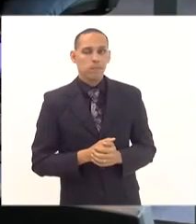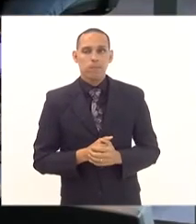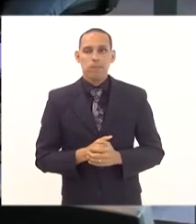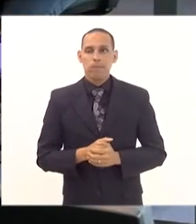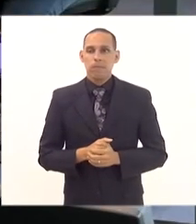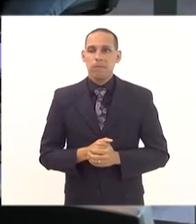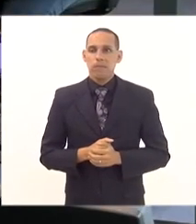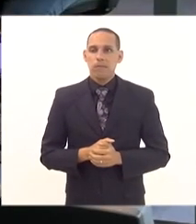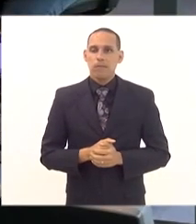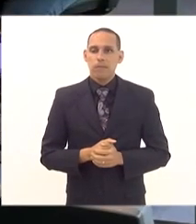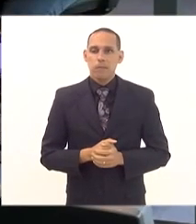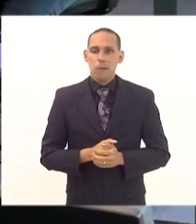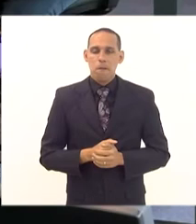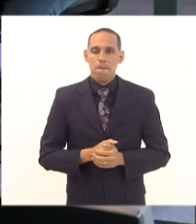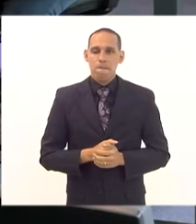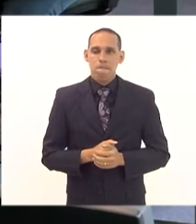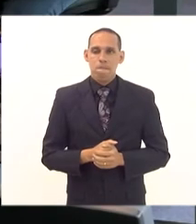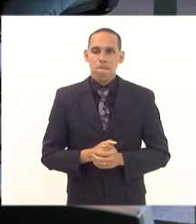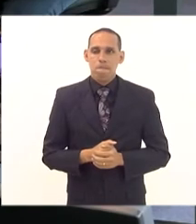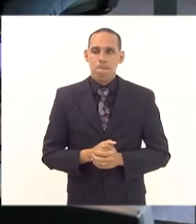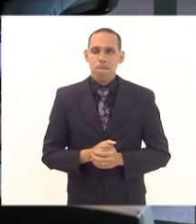pelo menos